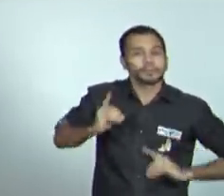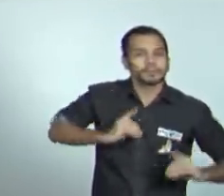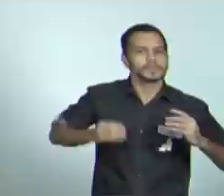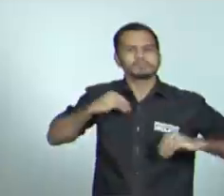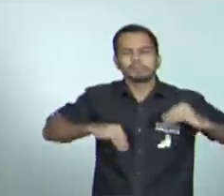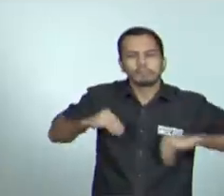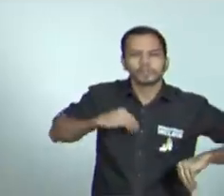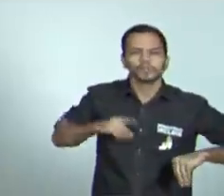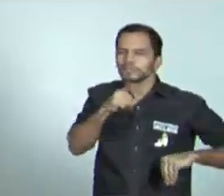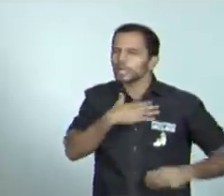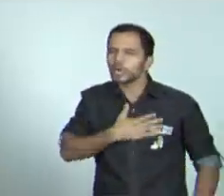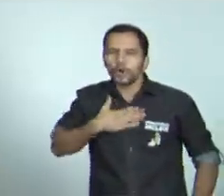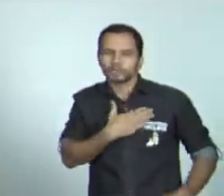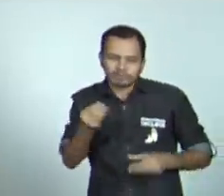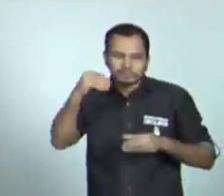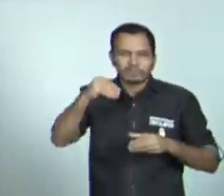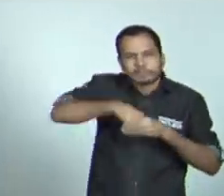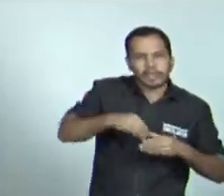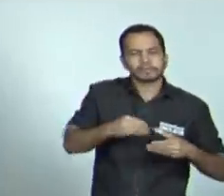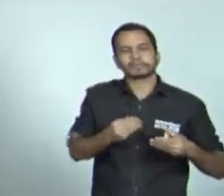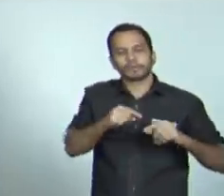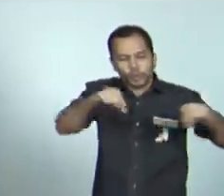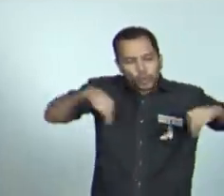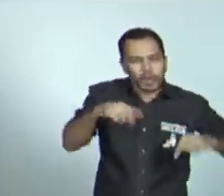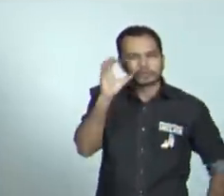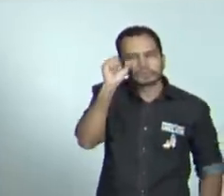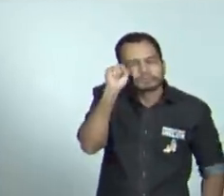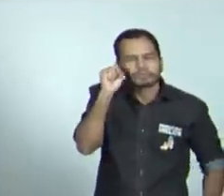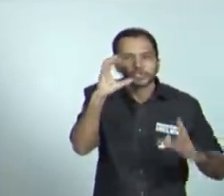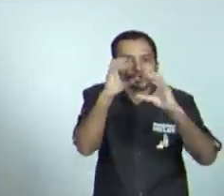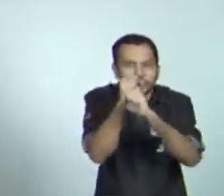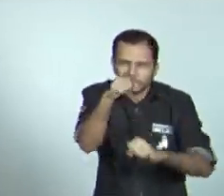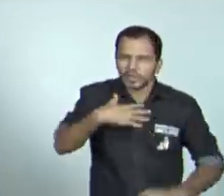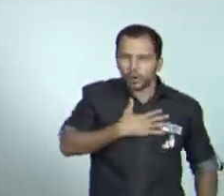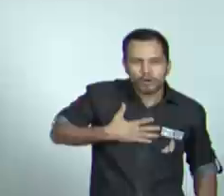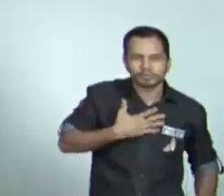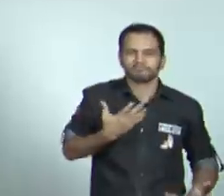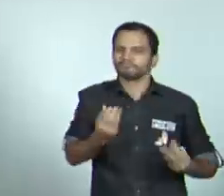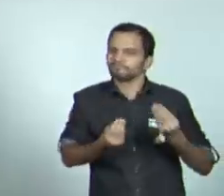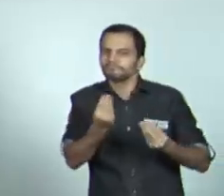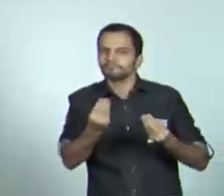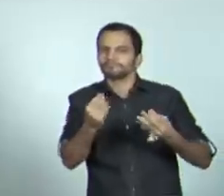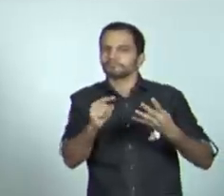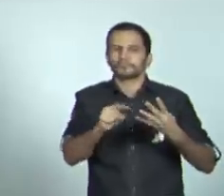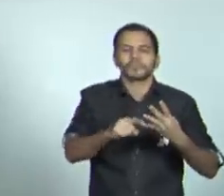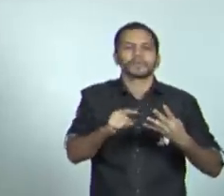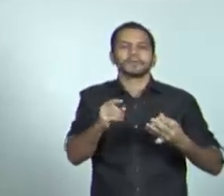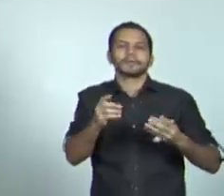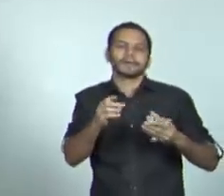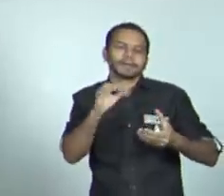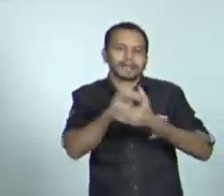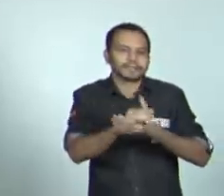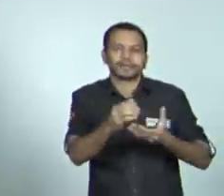escuro é teu lugar predileto e qual é a tua ameaça hoje um casamento falido quando começa hoje um